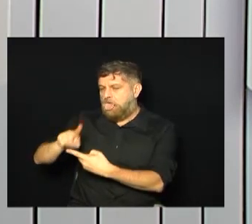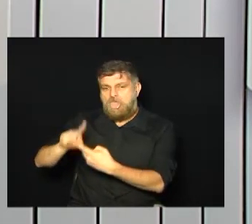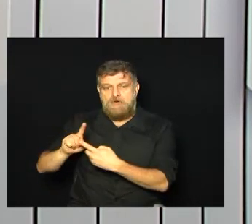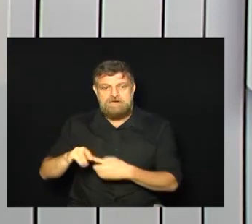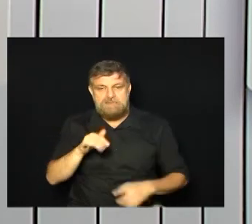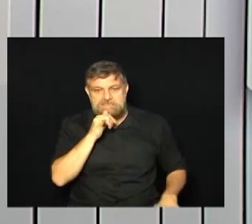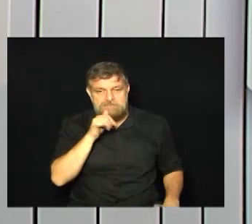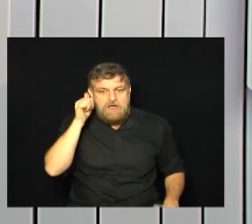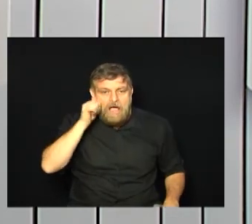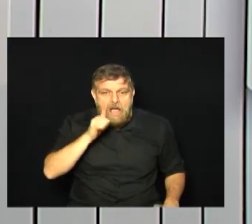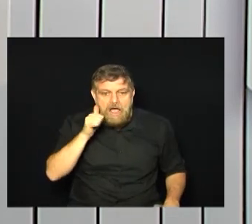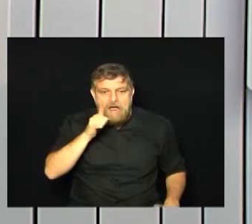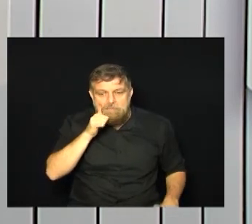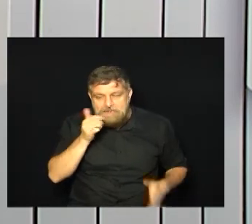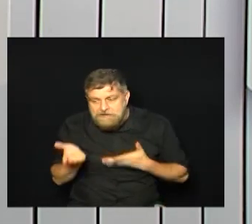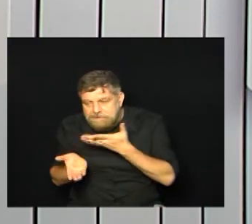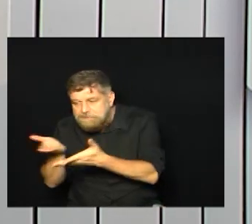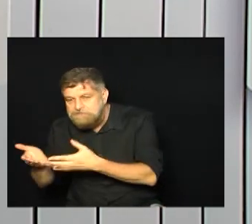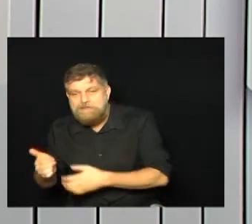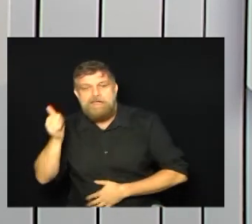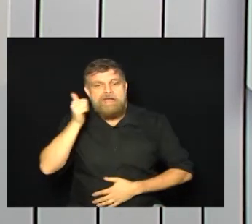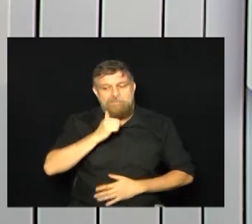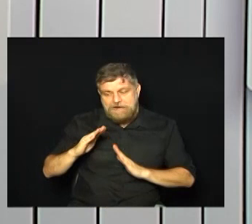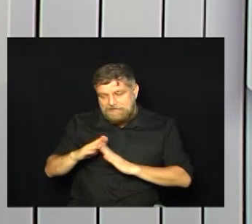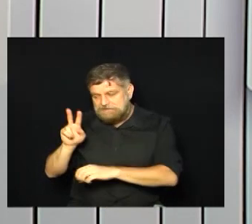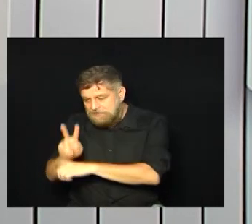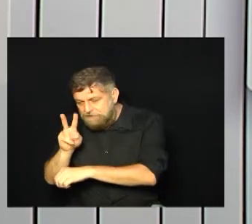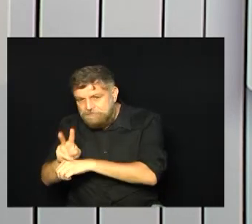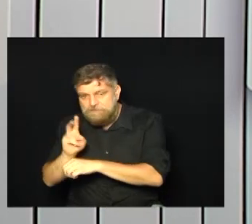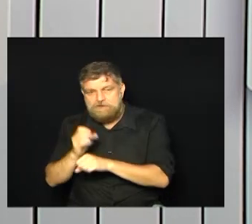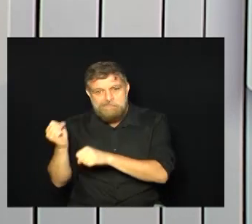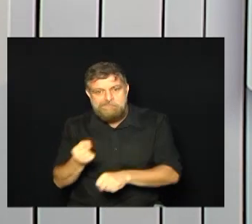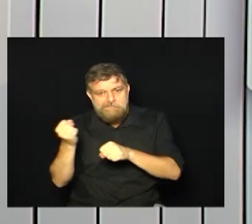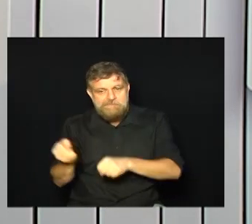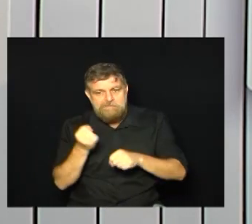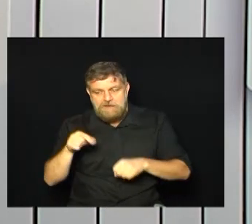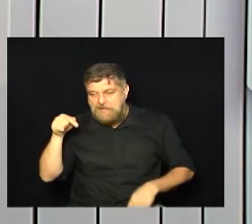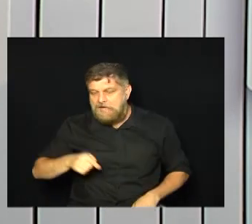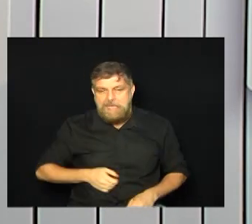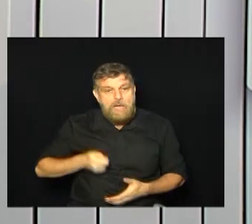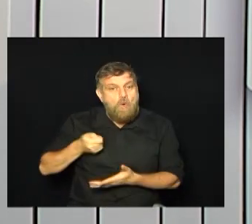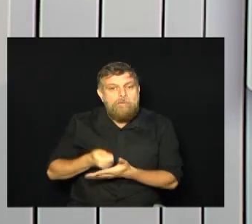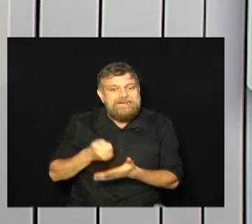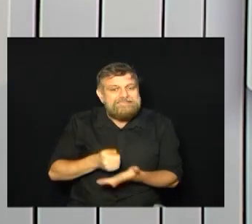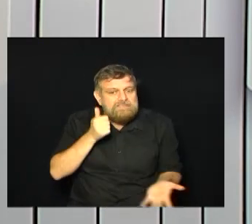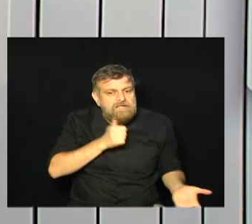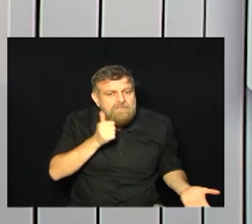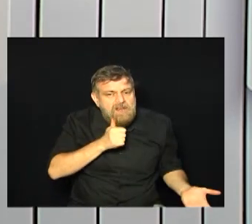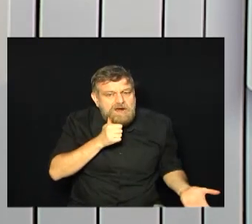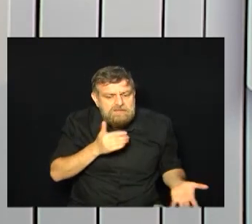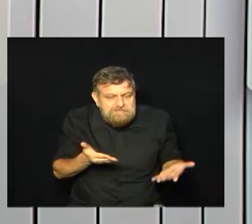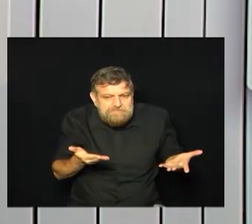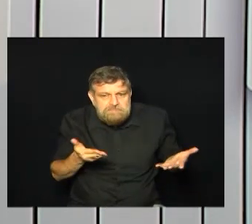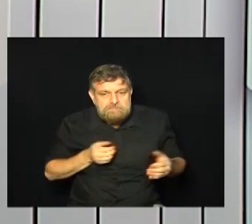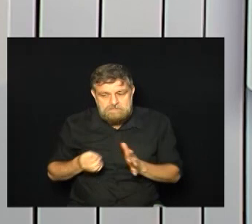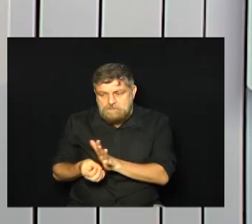mulher que se doa na relação, é a mulher que se doa em casa, nas tarefas domésticas, é como se ela tivesse a obrigação e muitas vezes